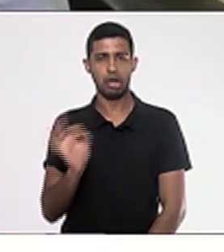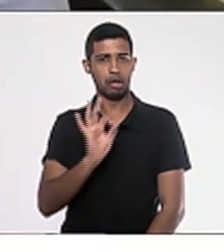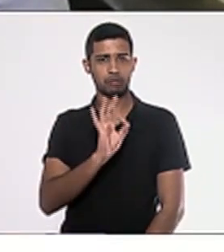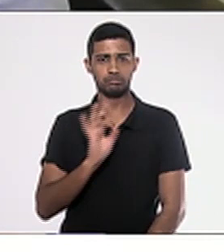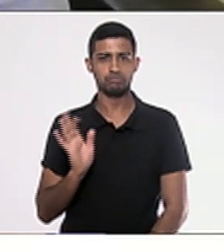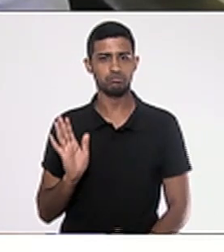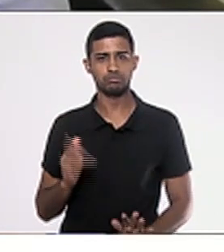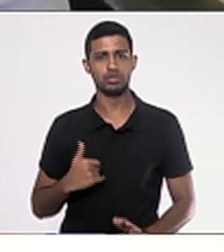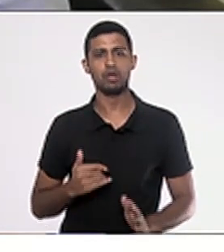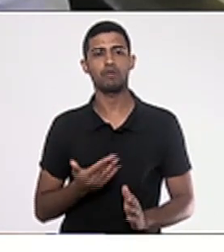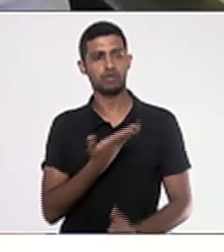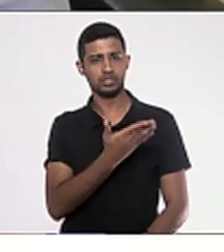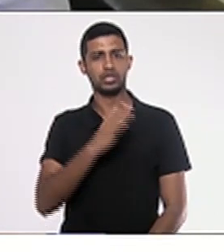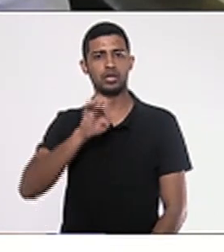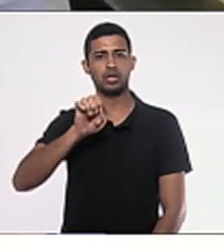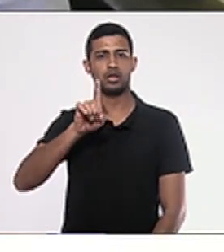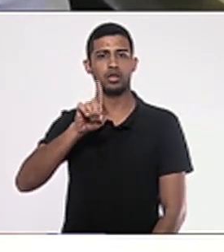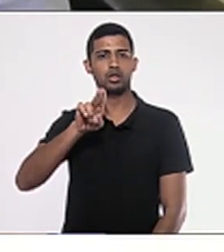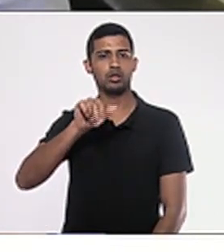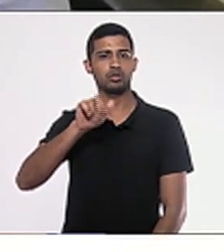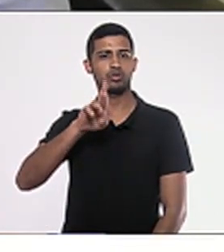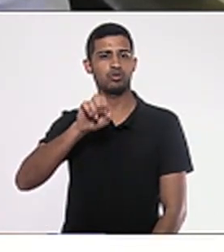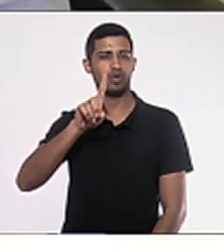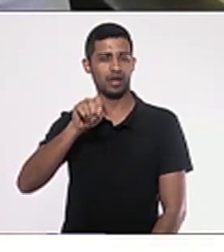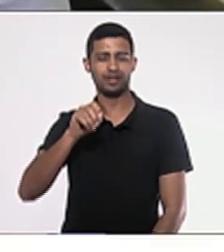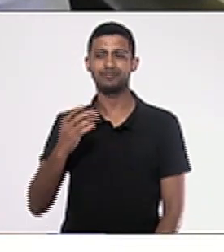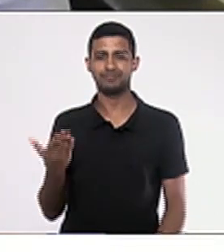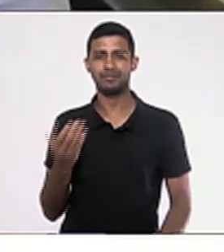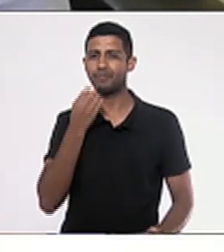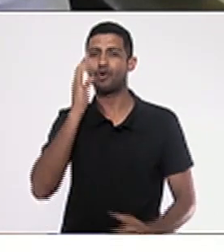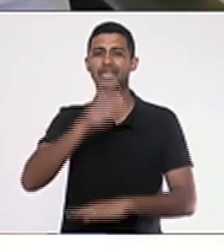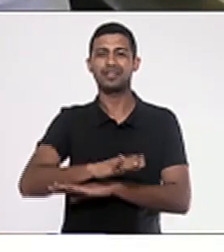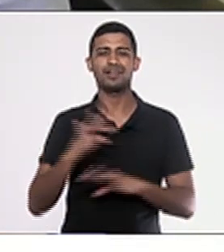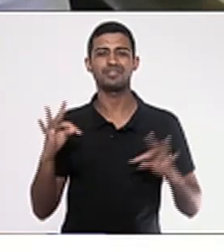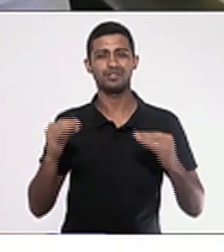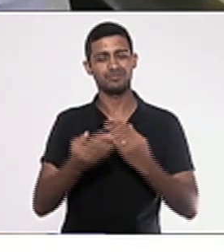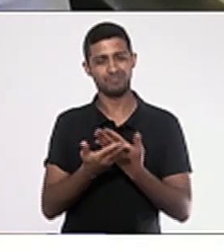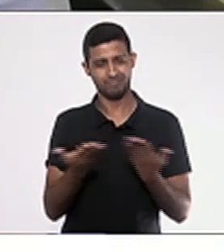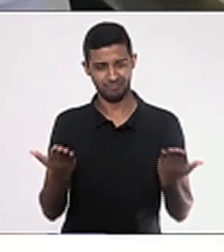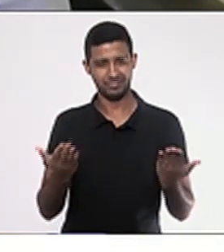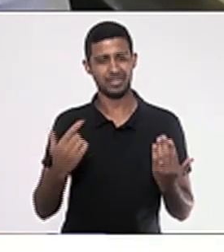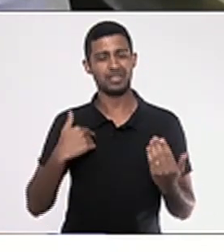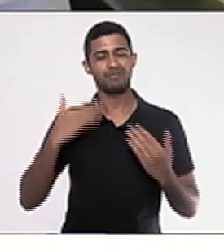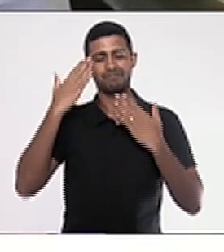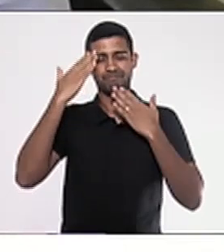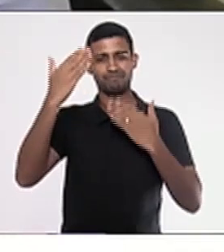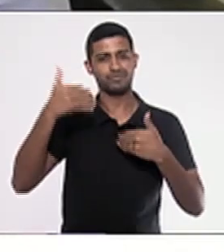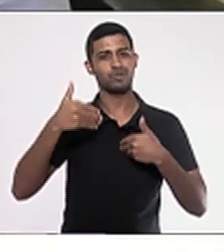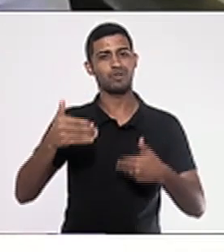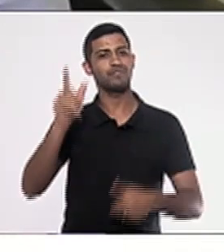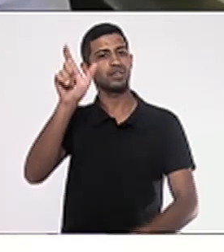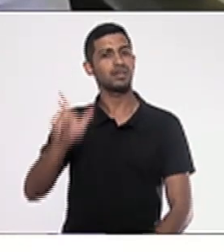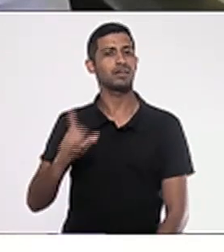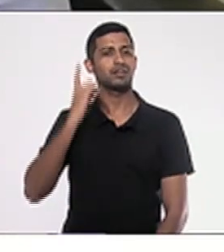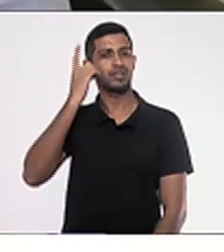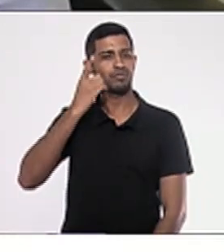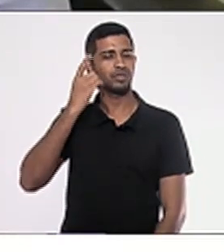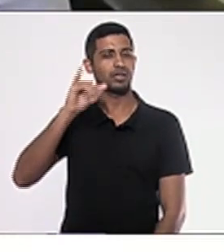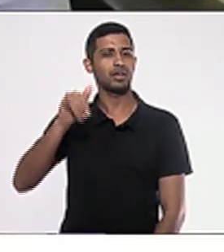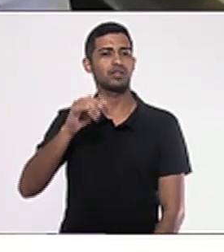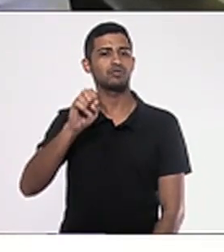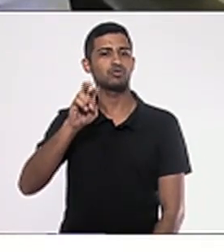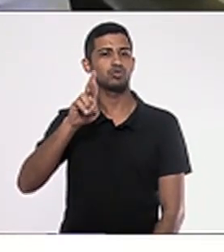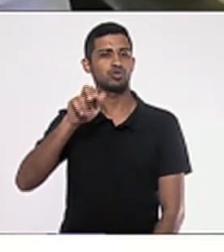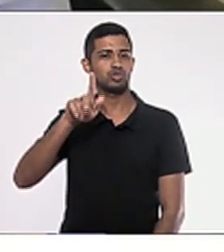Então, por favor, doutor Eduardo. Boa tarde a todos. Eu agradeço o convite do deputado Jorge Felipe Neto